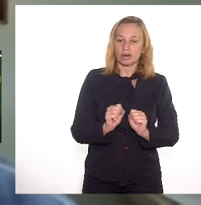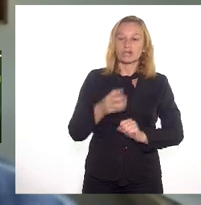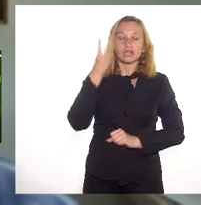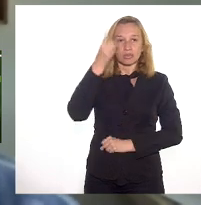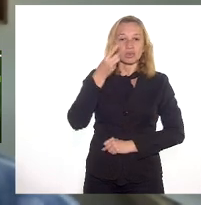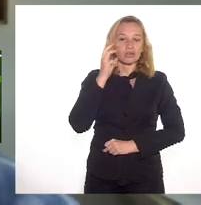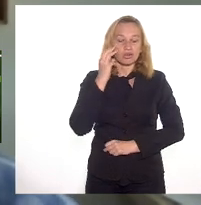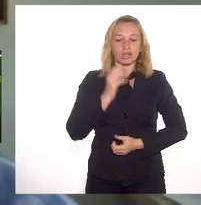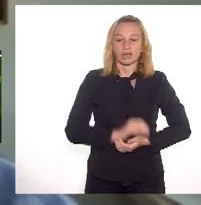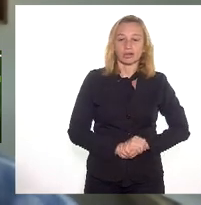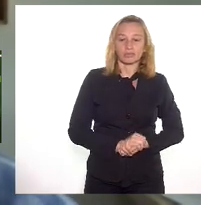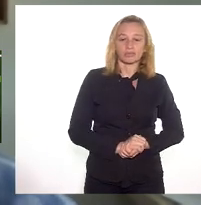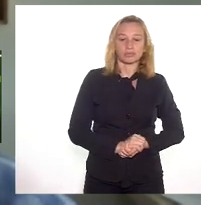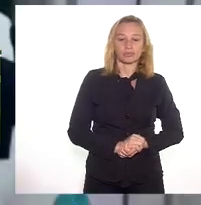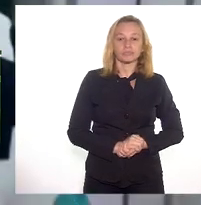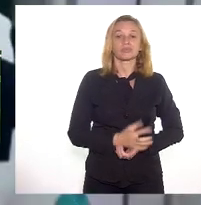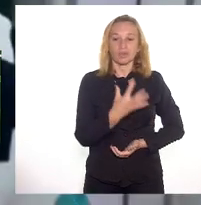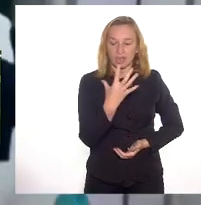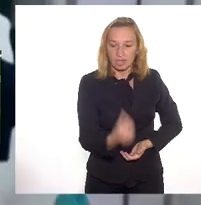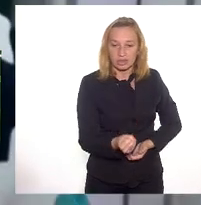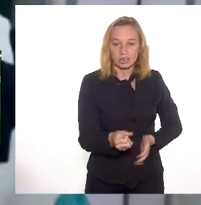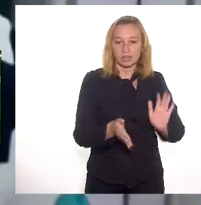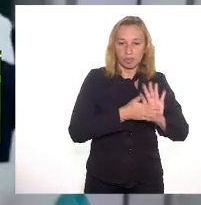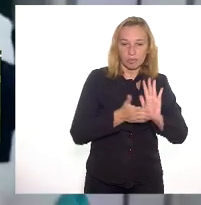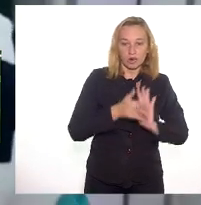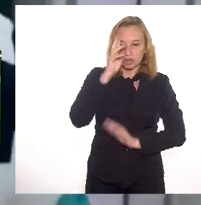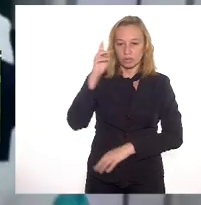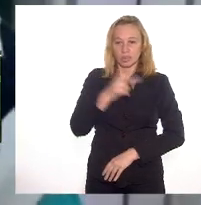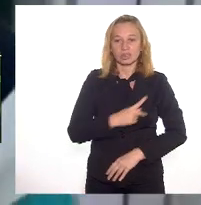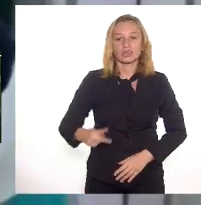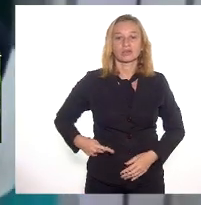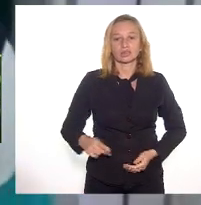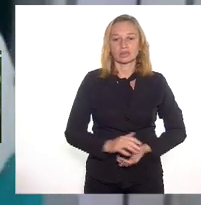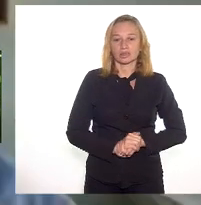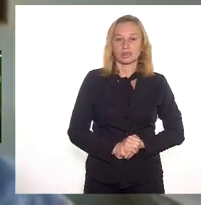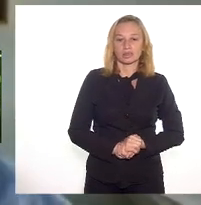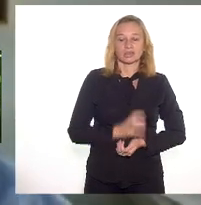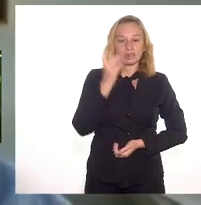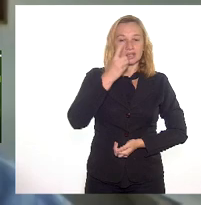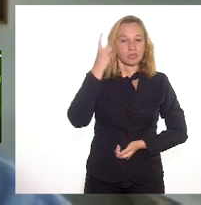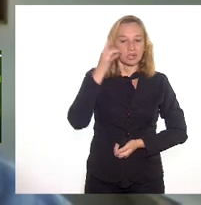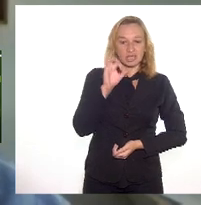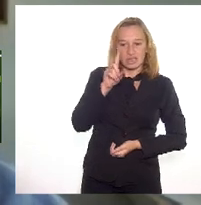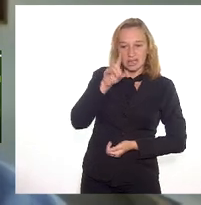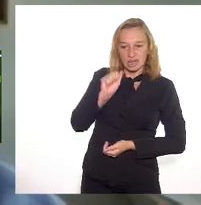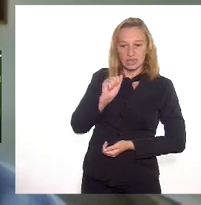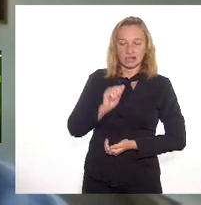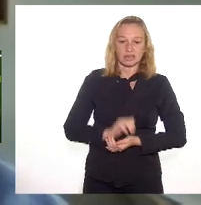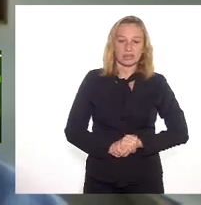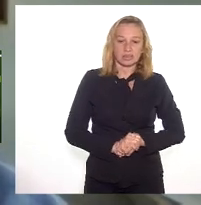Valdeg. Sou favorável à proposta, presidente. Deputada Célia Jordão.